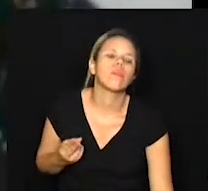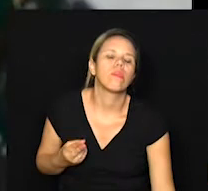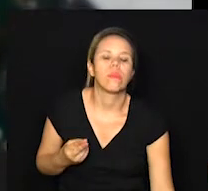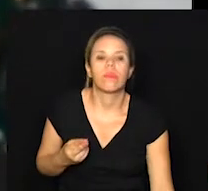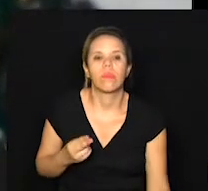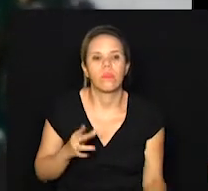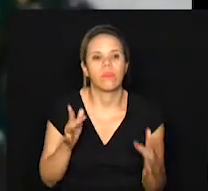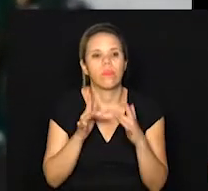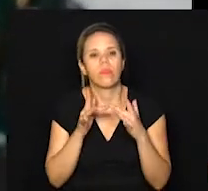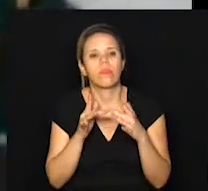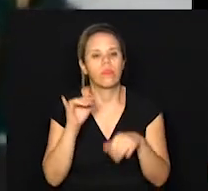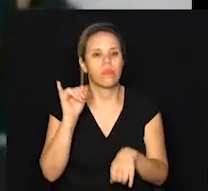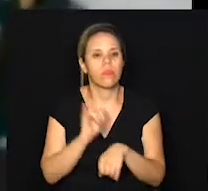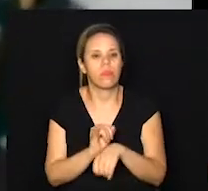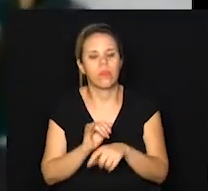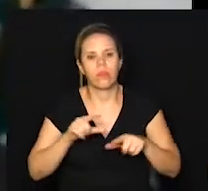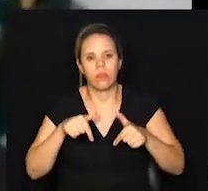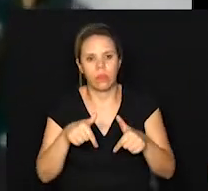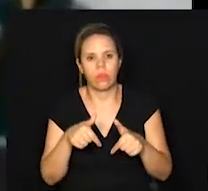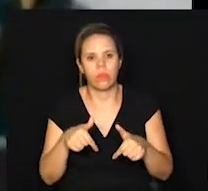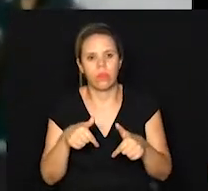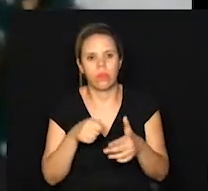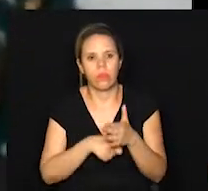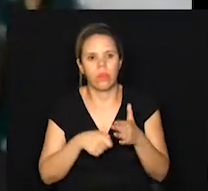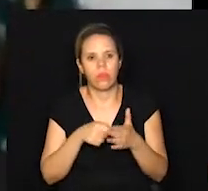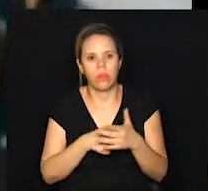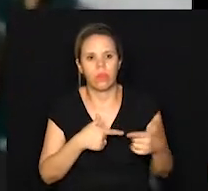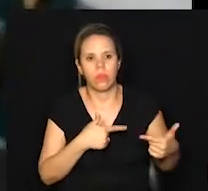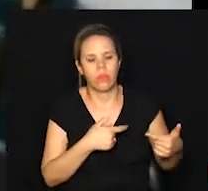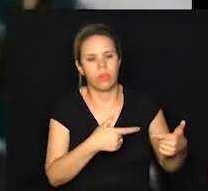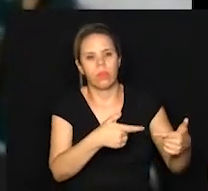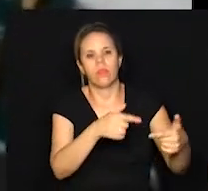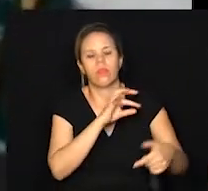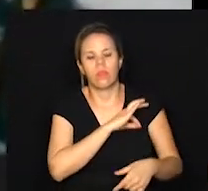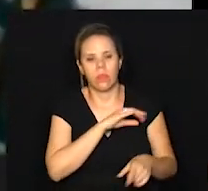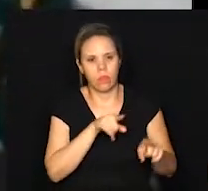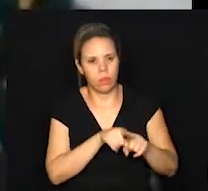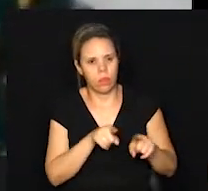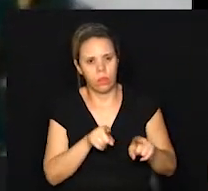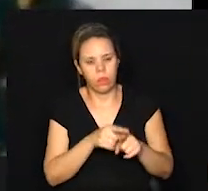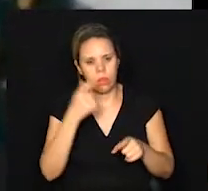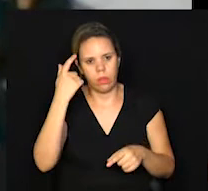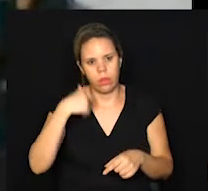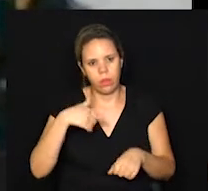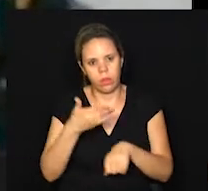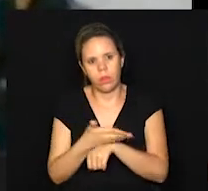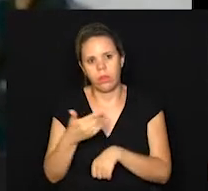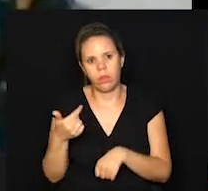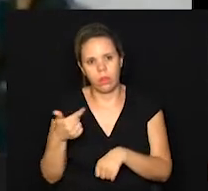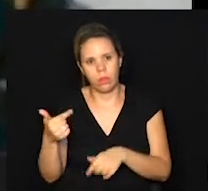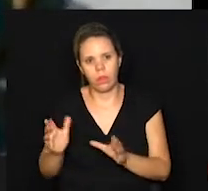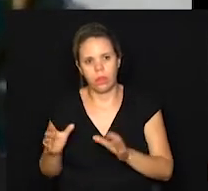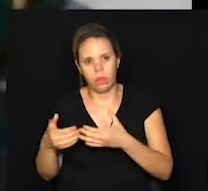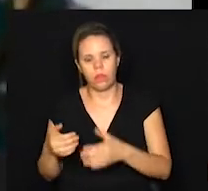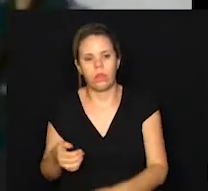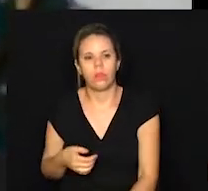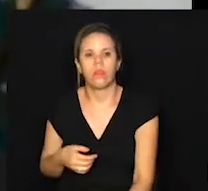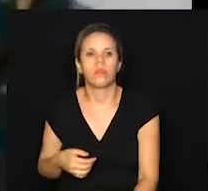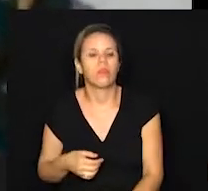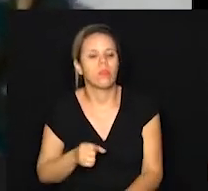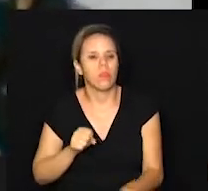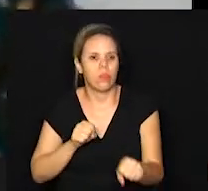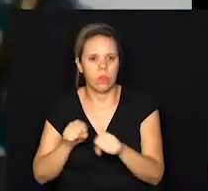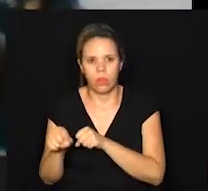internacionais, com ênfase em assuntos militares e guerra. Eu sou parte da primeira turma que se